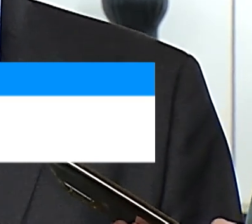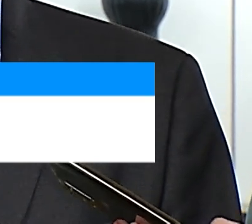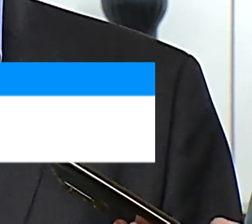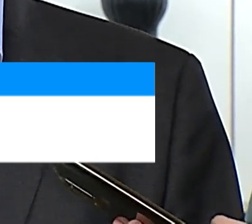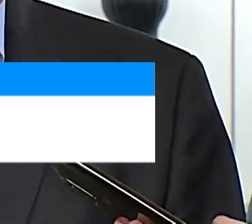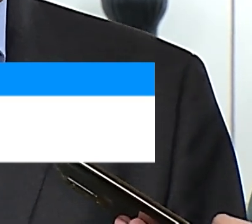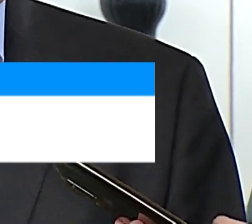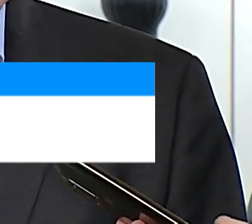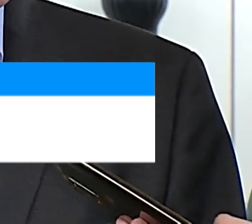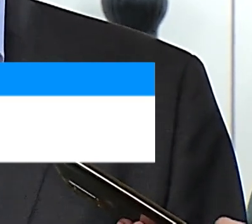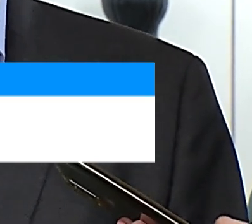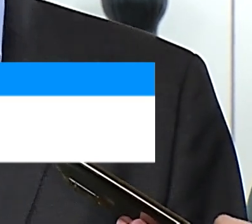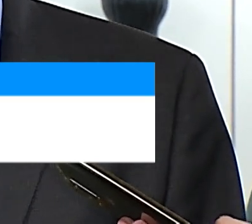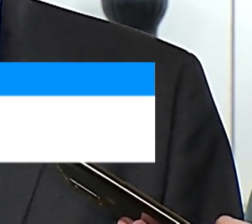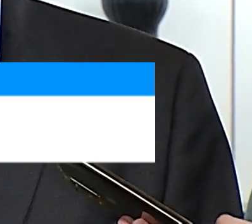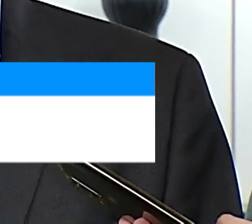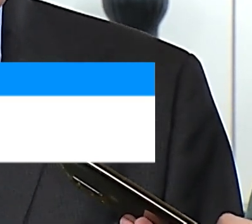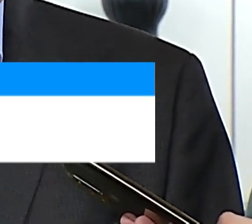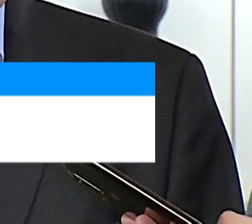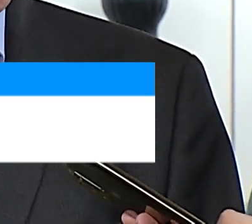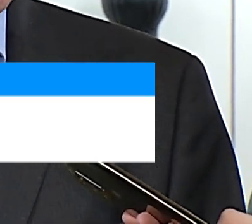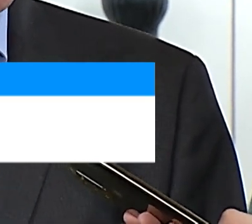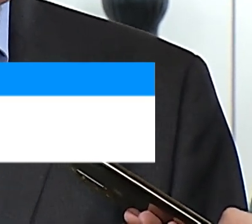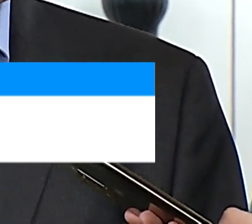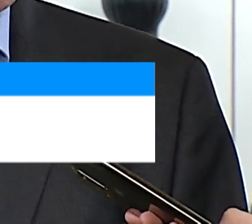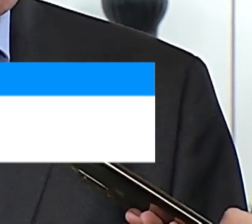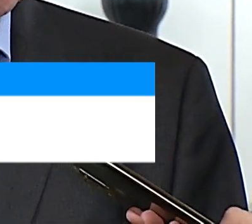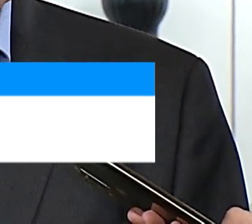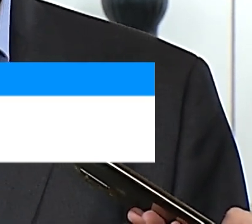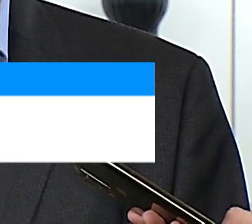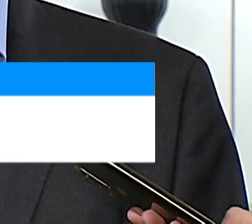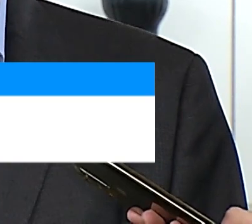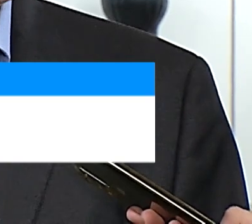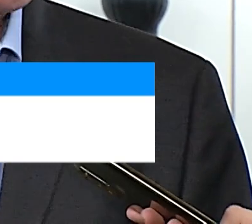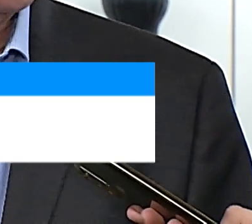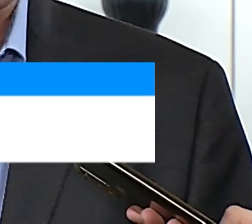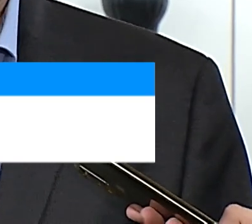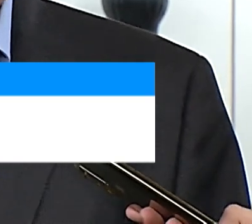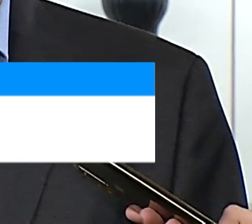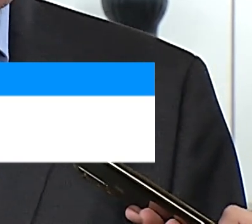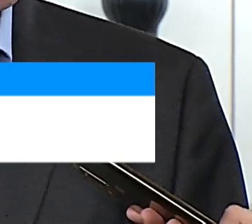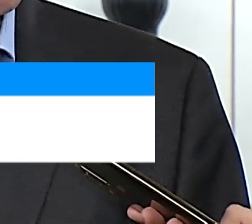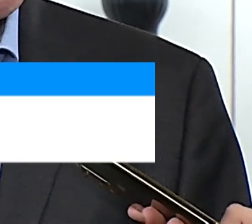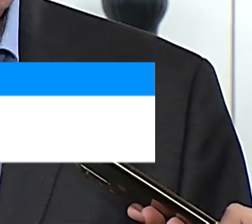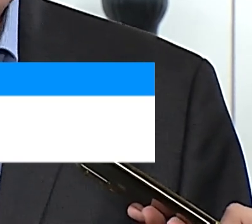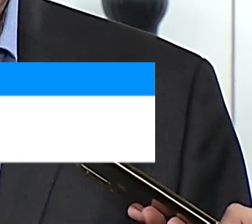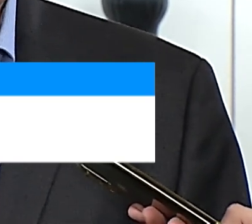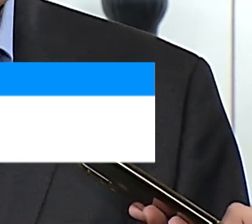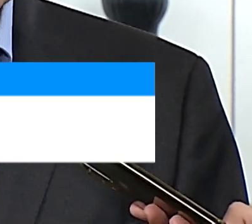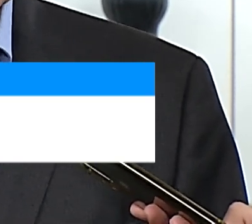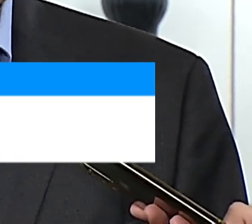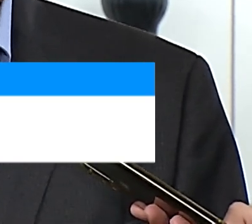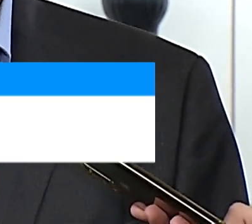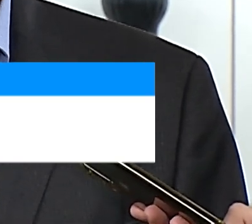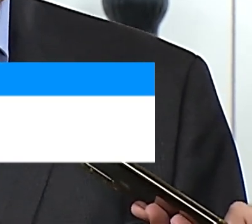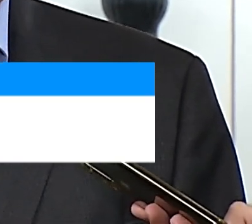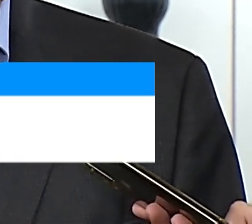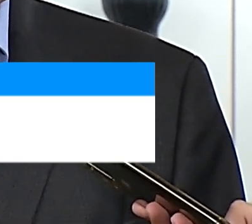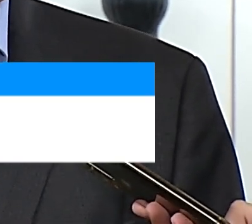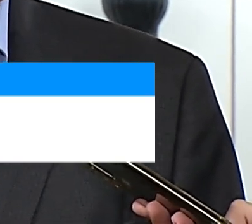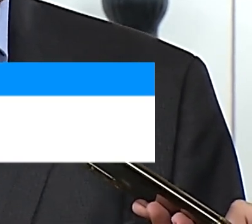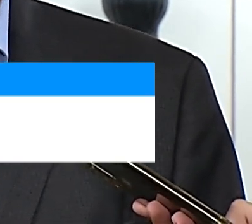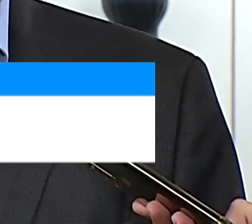sempre foi partícipe, nunca discutimos coisa escondidinho, ou é sim ou é não, e todo mundo participou. E eu